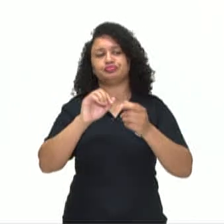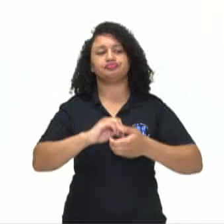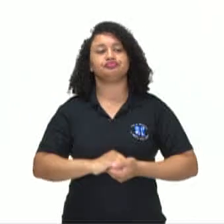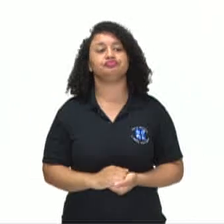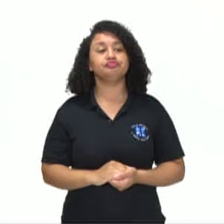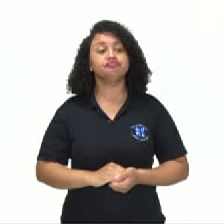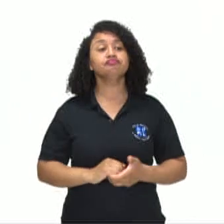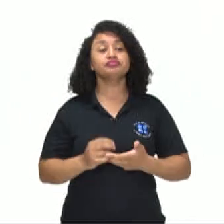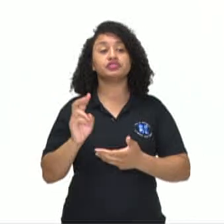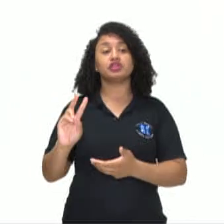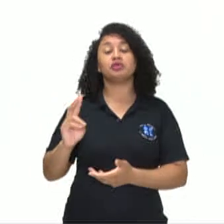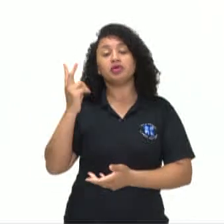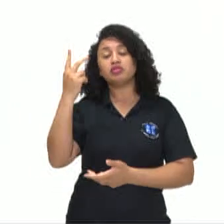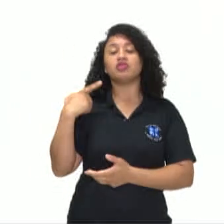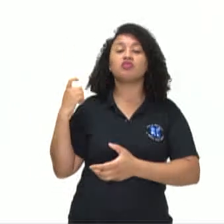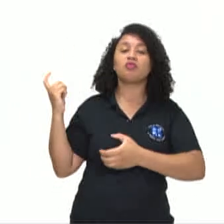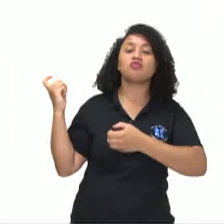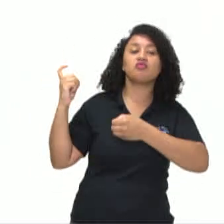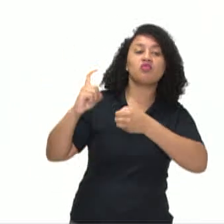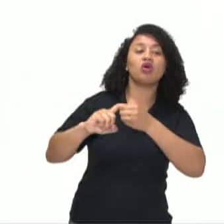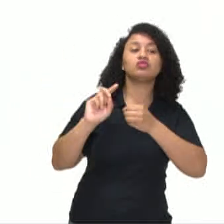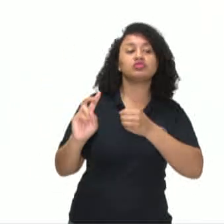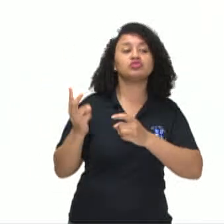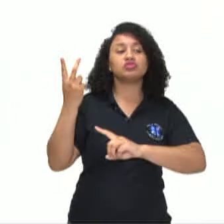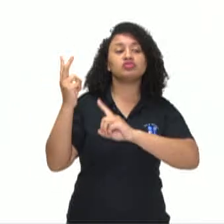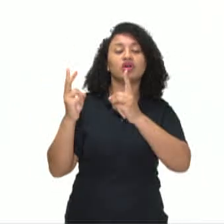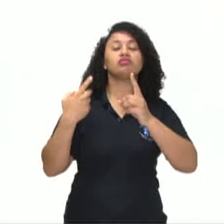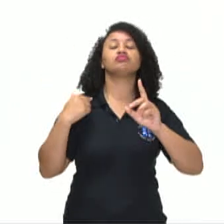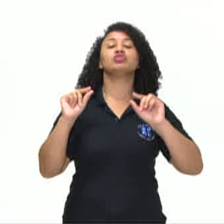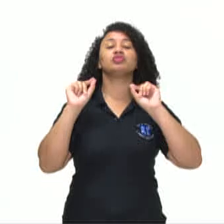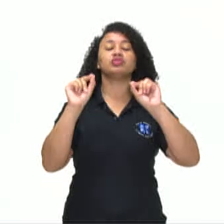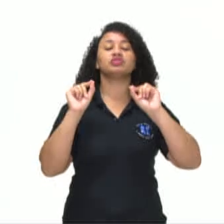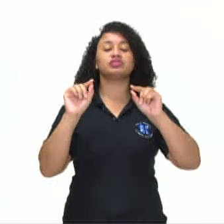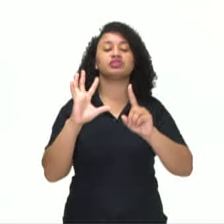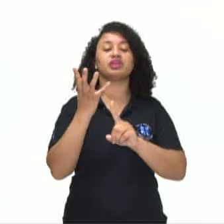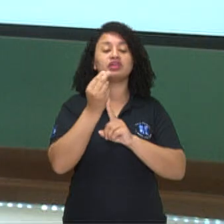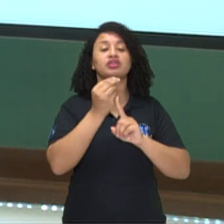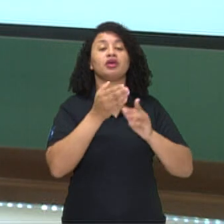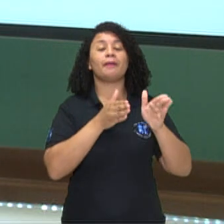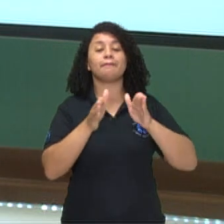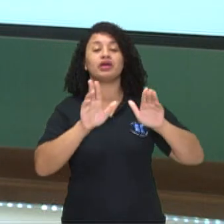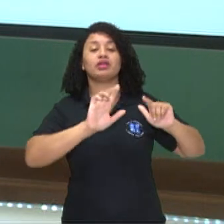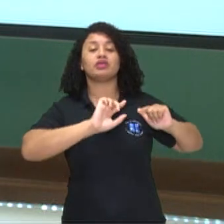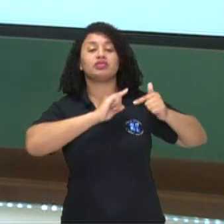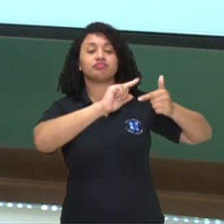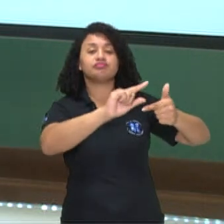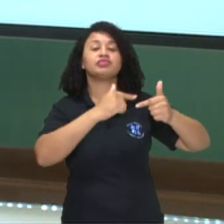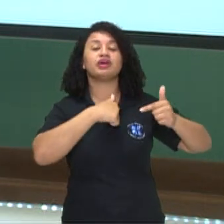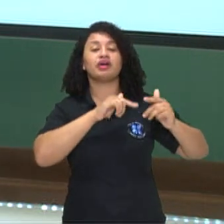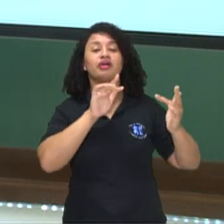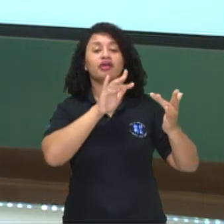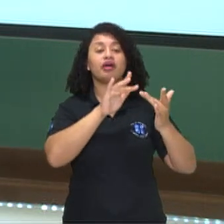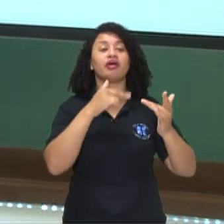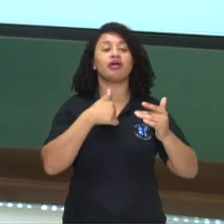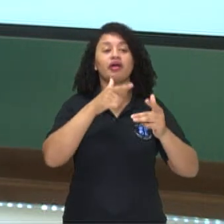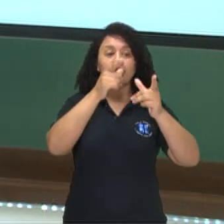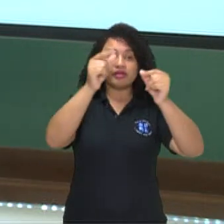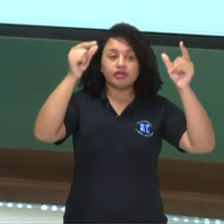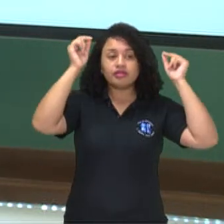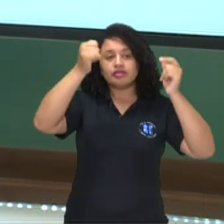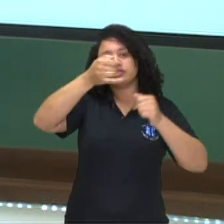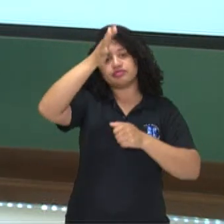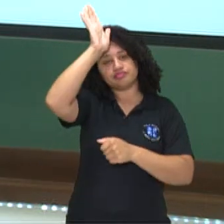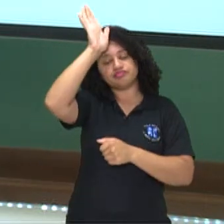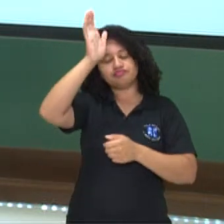uma valorização, é o retorno aos valores artísticos do período clássico greco-romano. Antropocentrismo